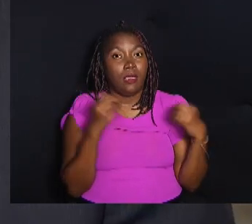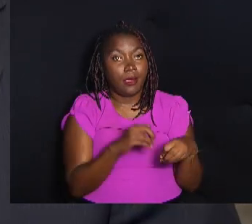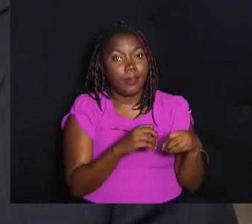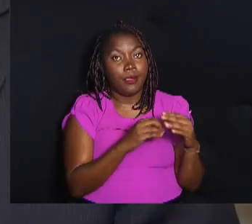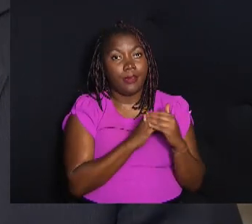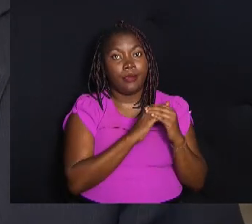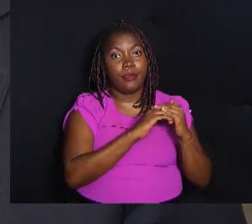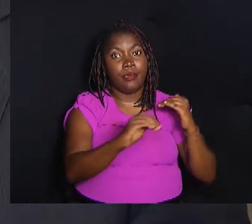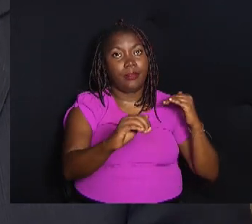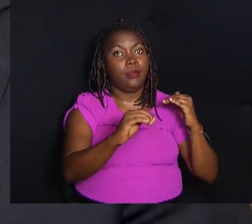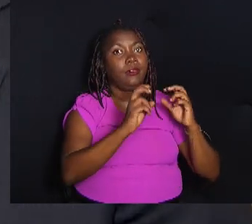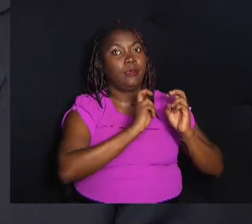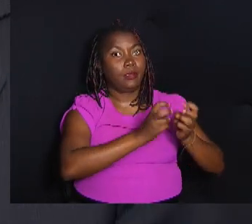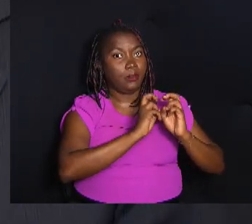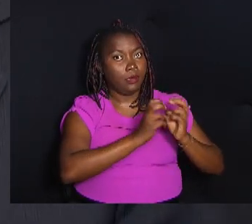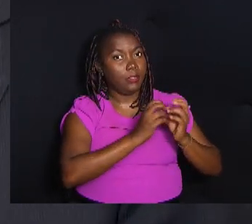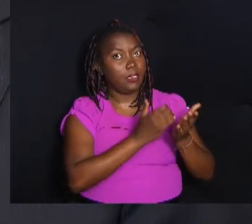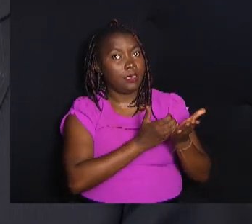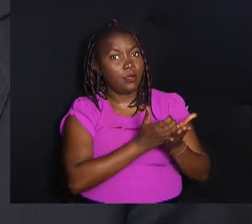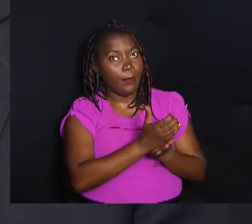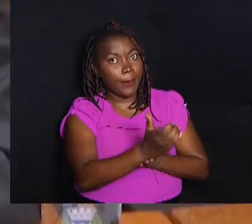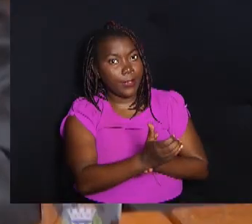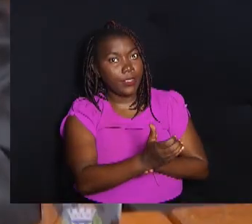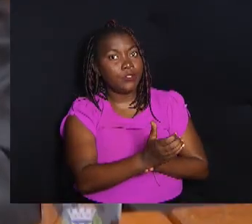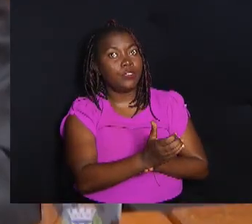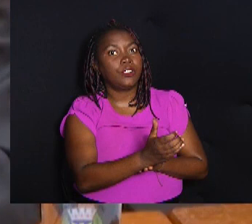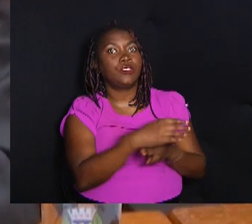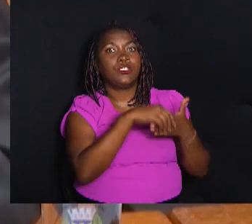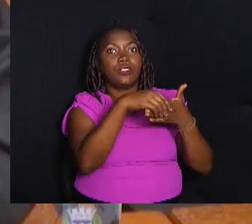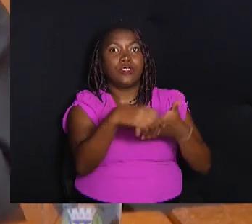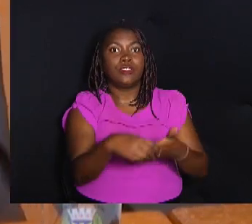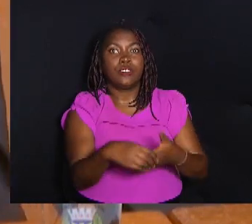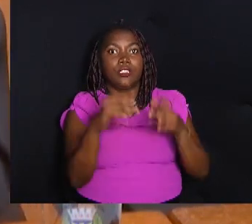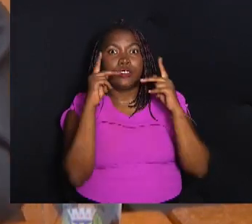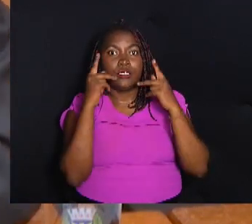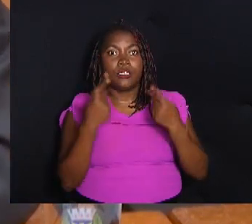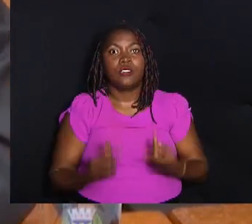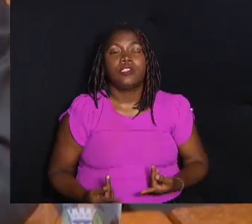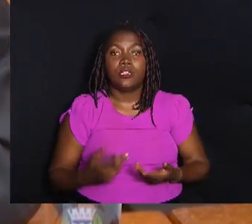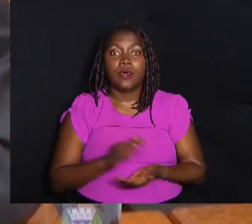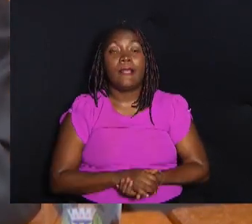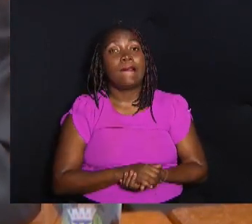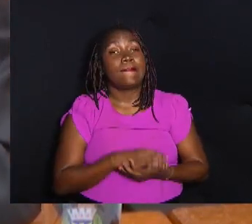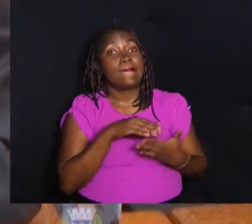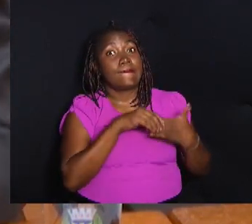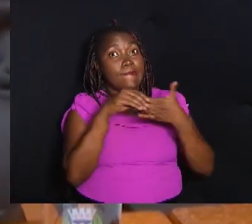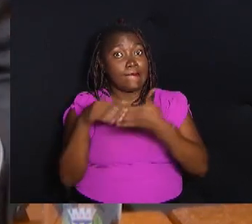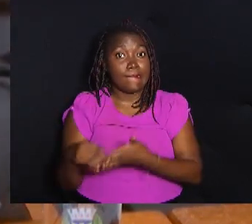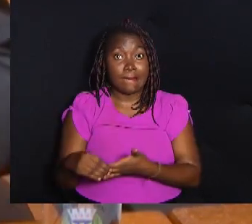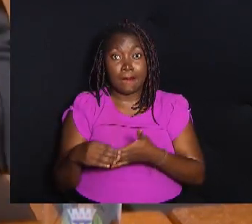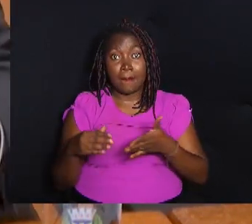Ferroviária inicialmente pro transporte de seres humanos o parlamentar acredita que o transporte de carga será facilitado